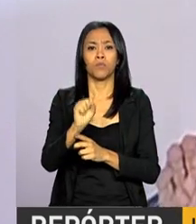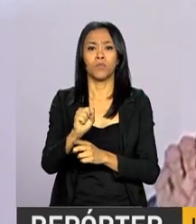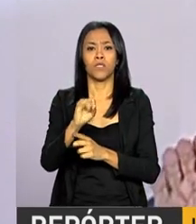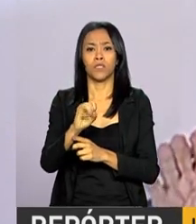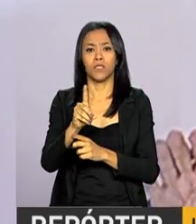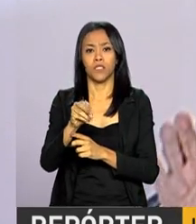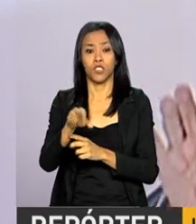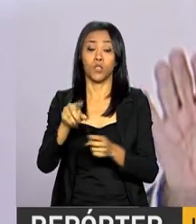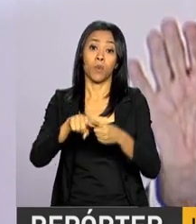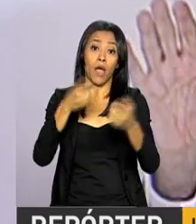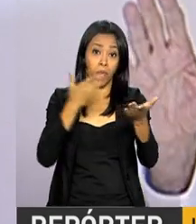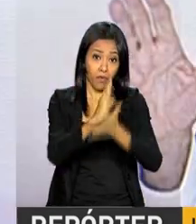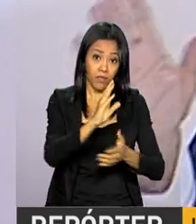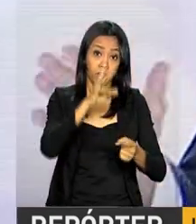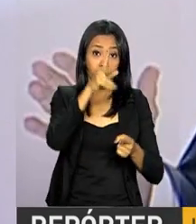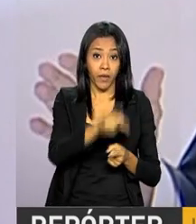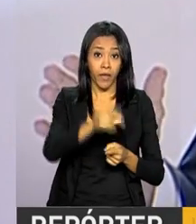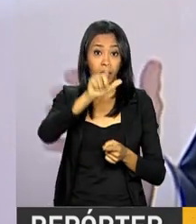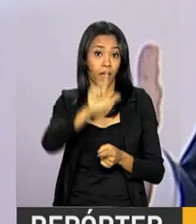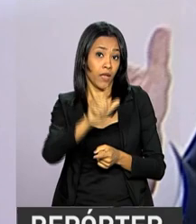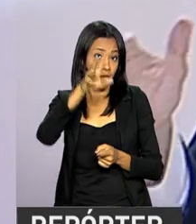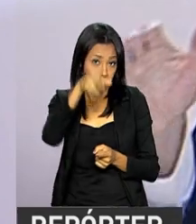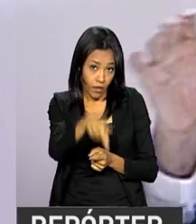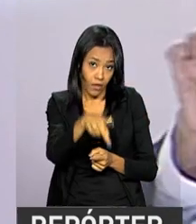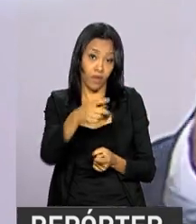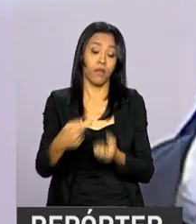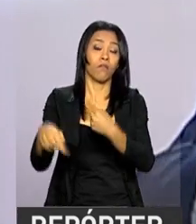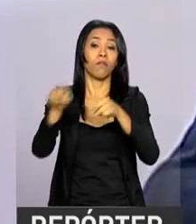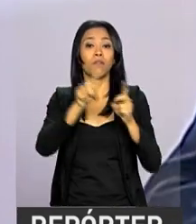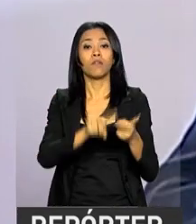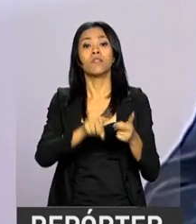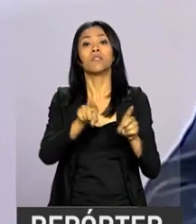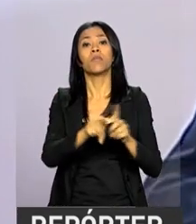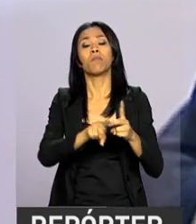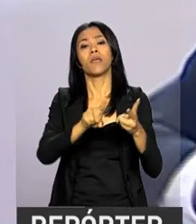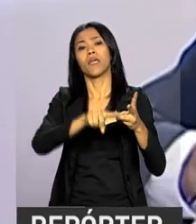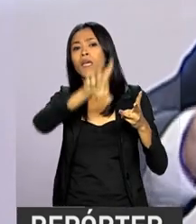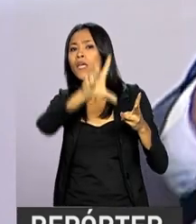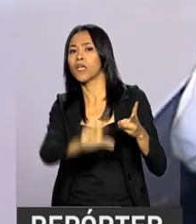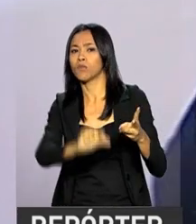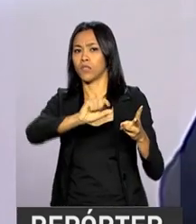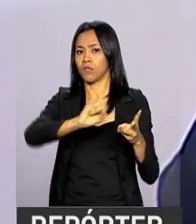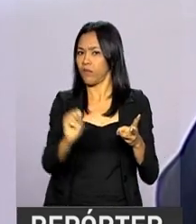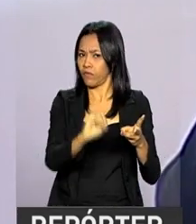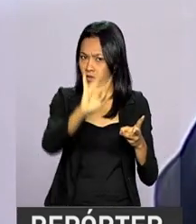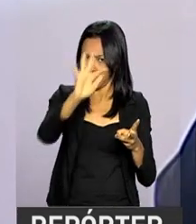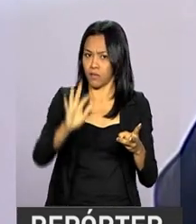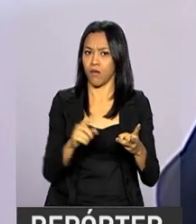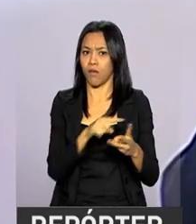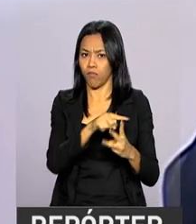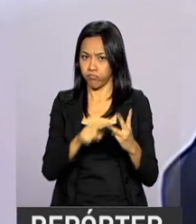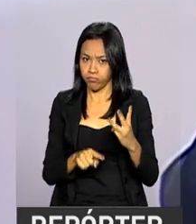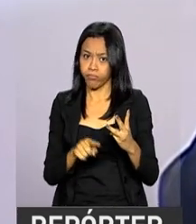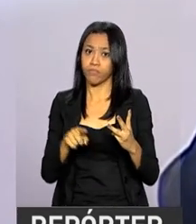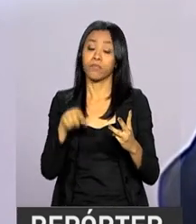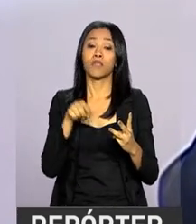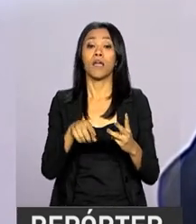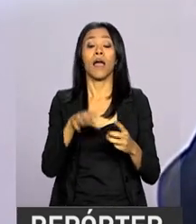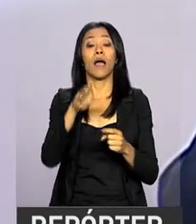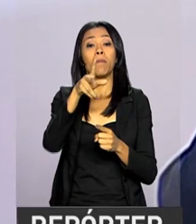plp com conseqüente redução da inflação quer dizer há até um